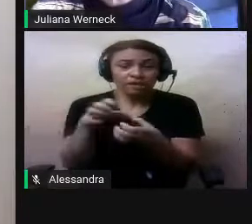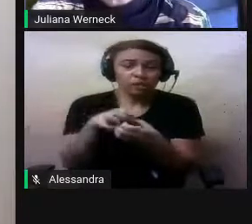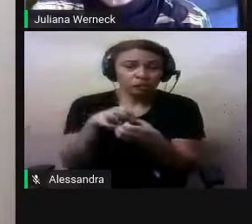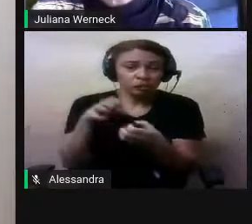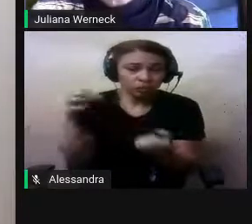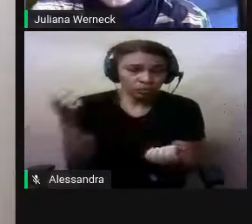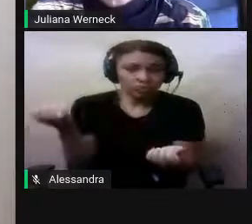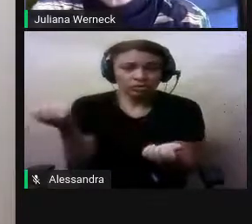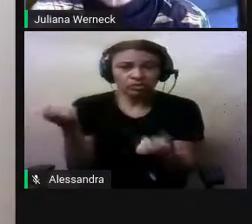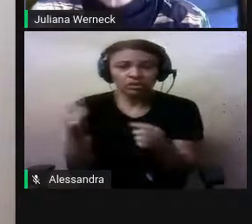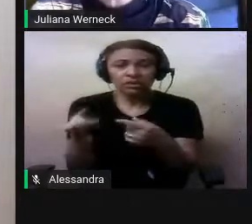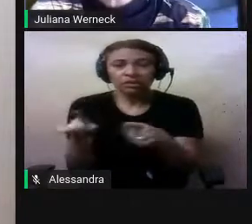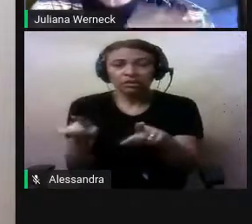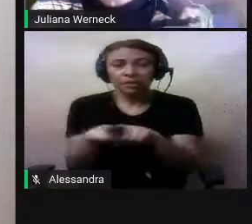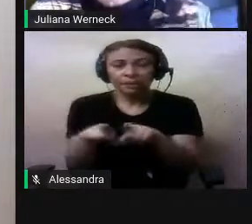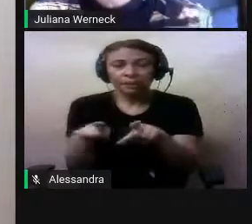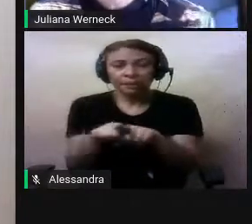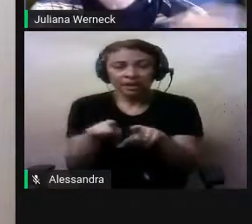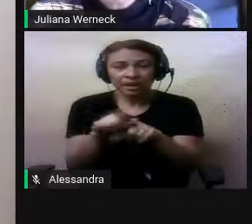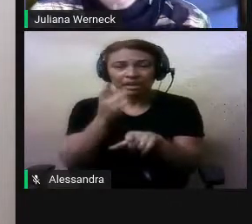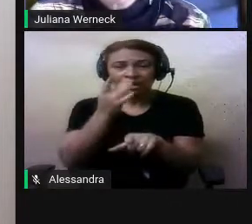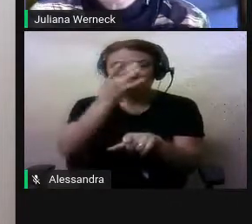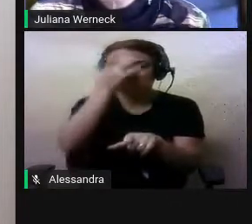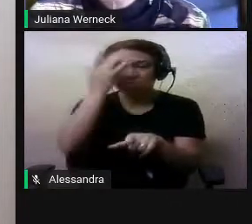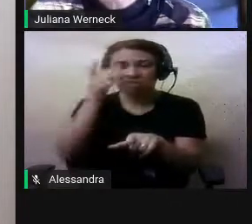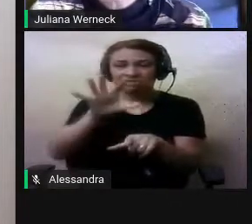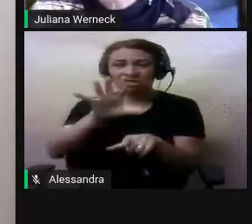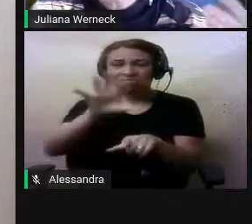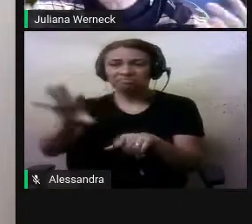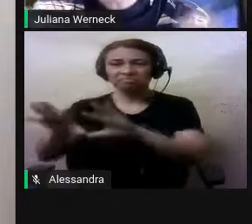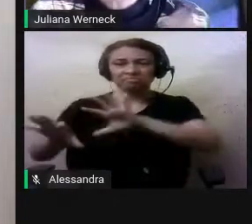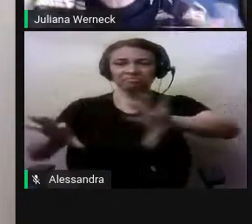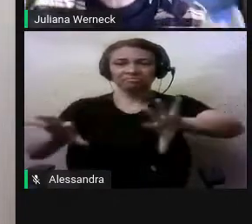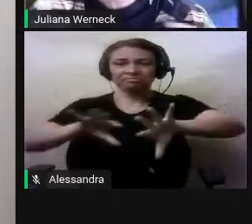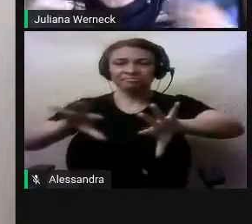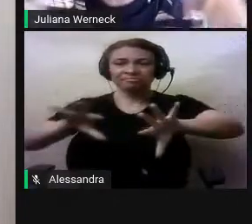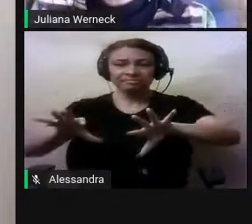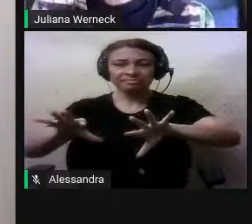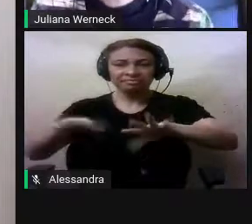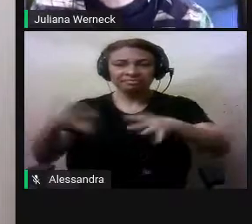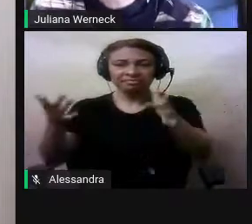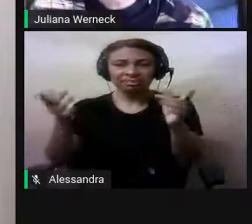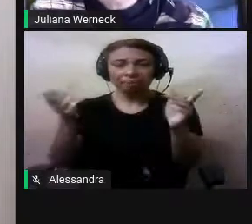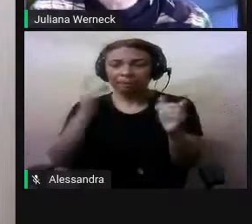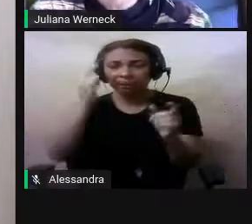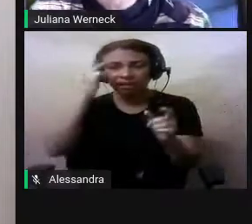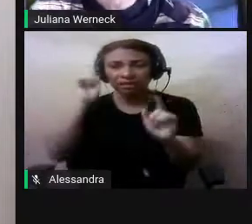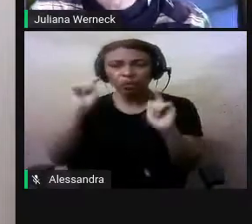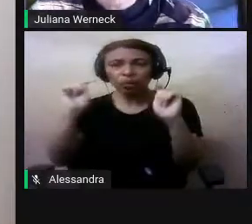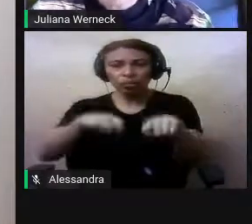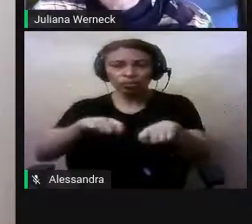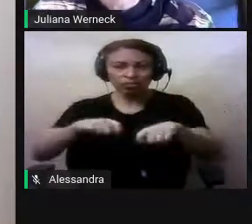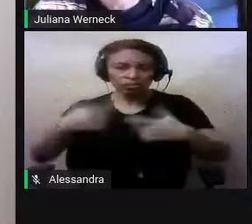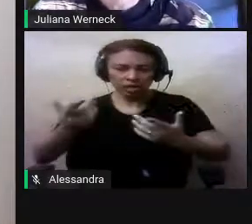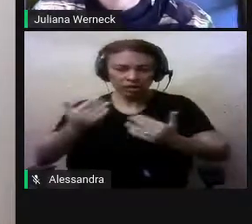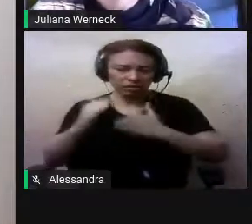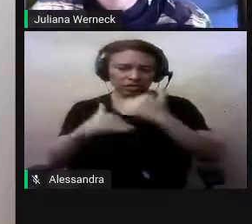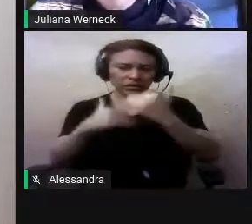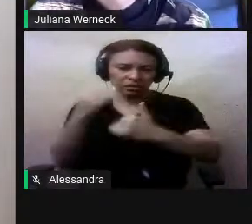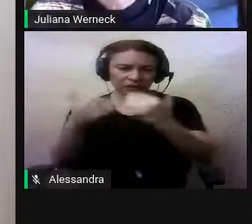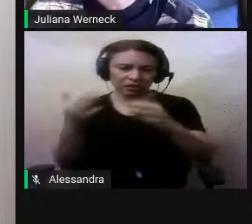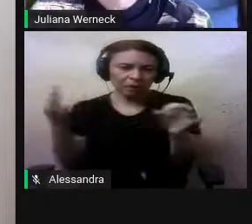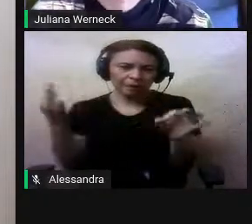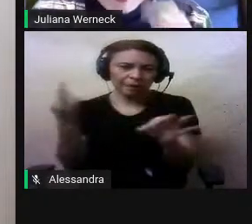né? E colocam as pessoas num lugar que não é o lugar, né, do lugar que elas podem se desenvolver plenamente seu